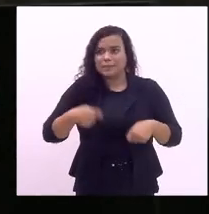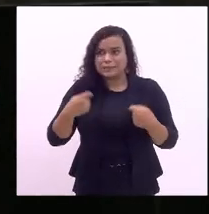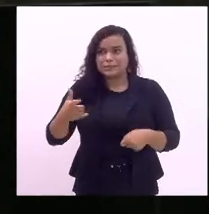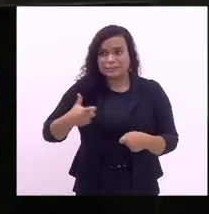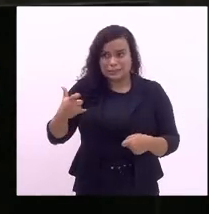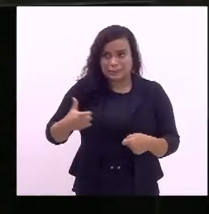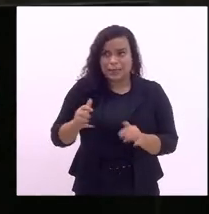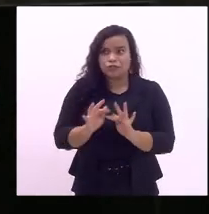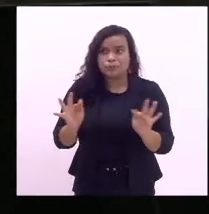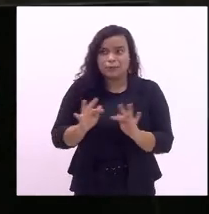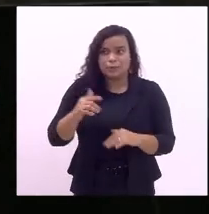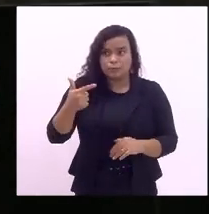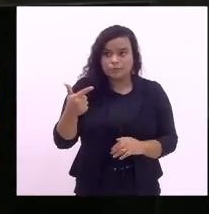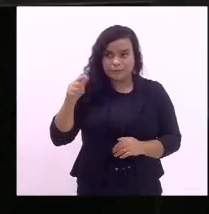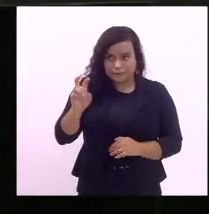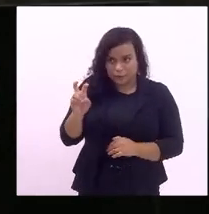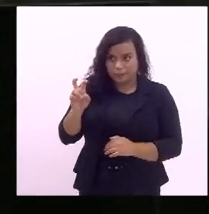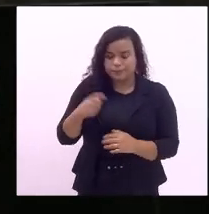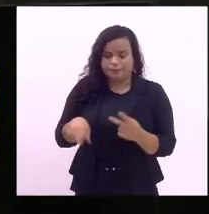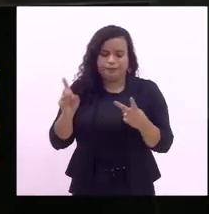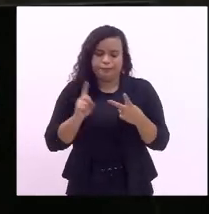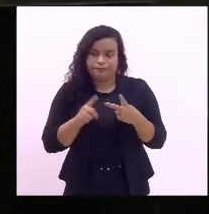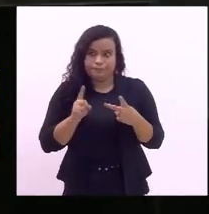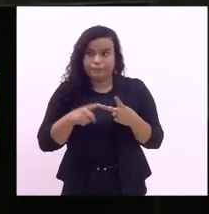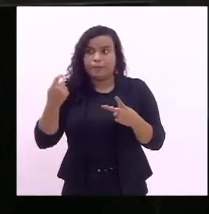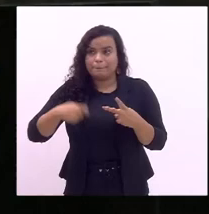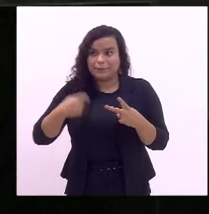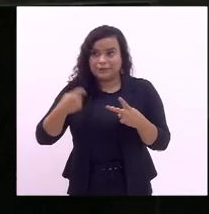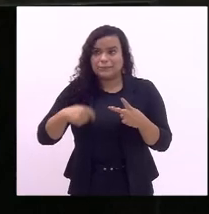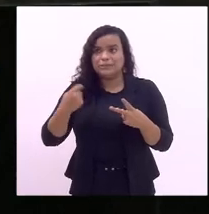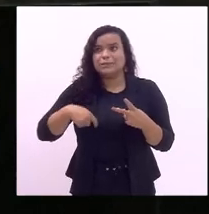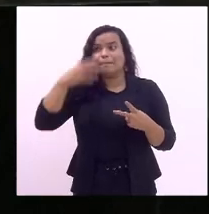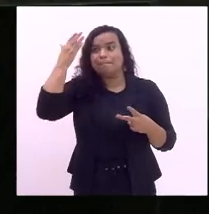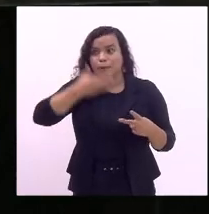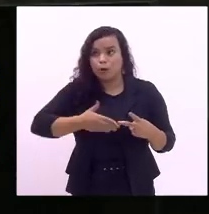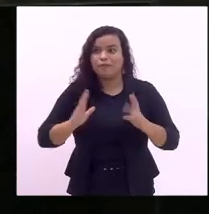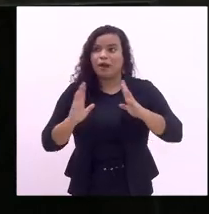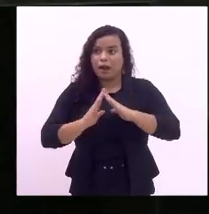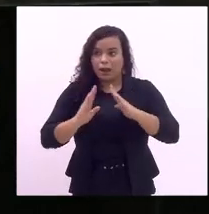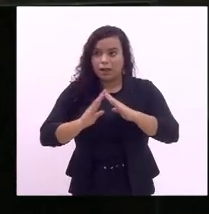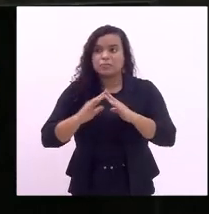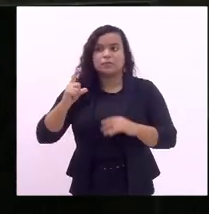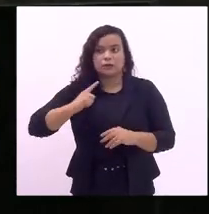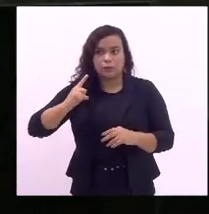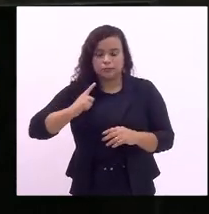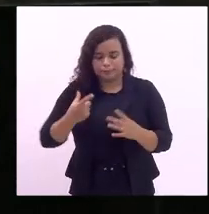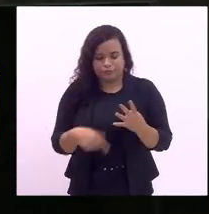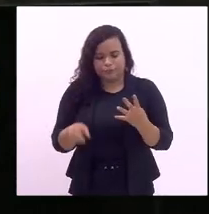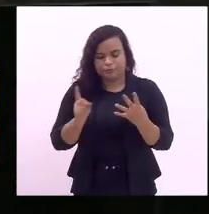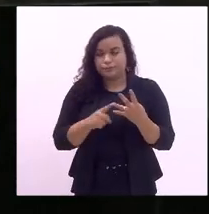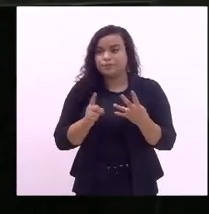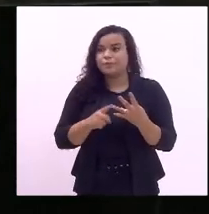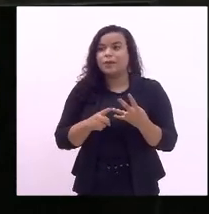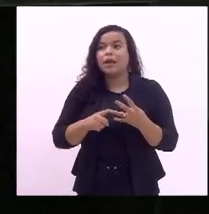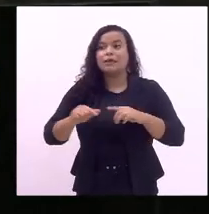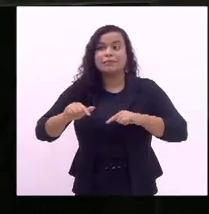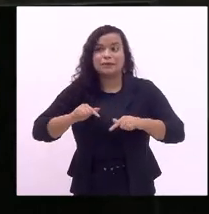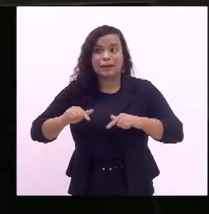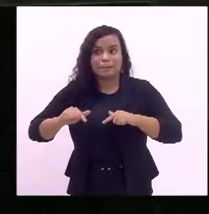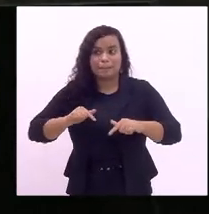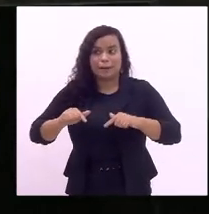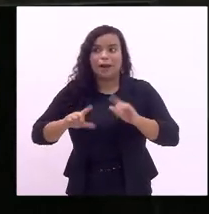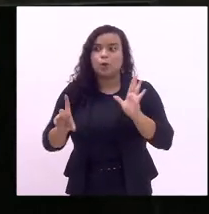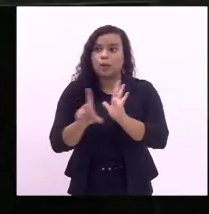25 anos de idade. Você tem que comprovar residência fixa. Tem que ter uma ocupação